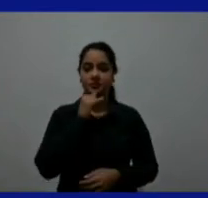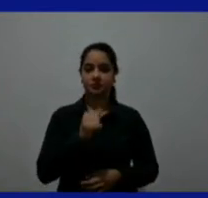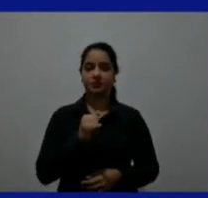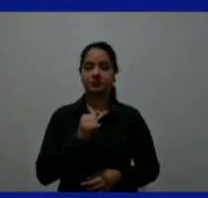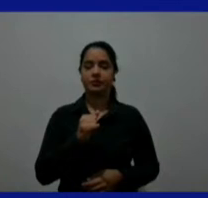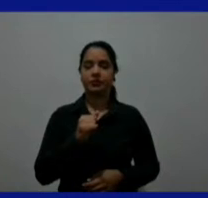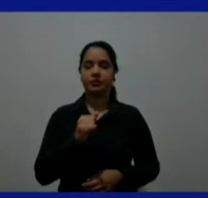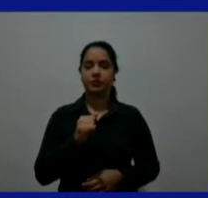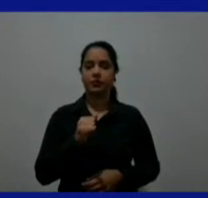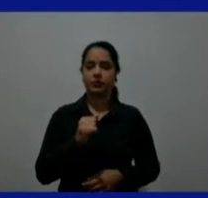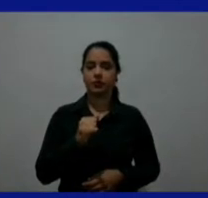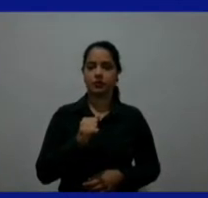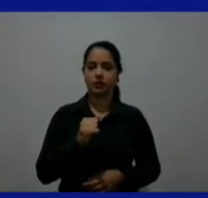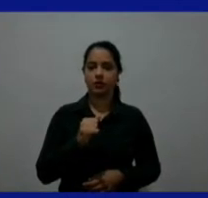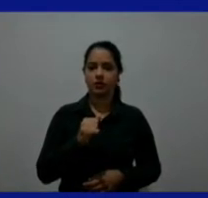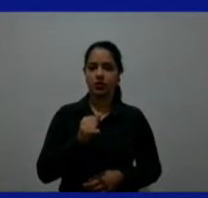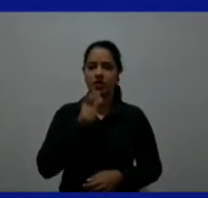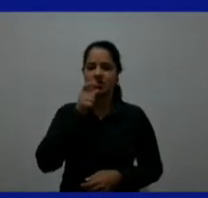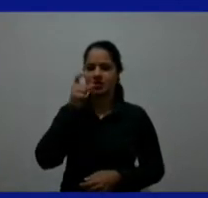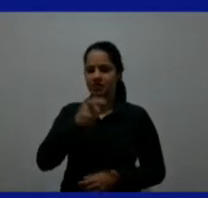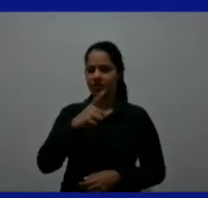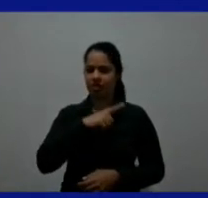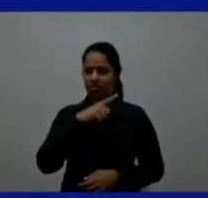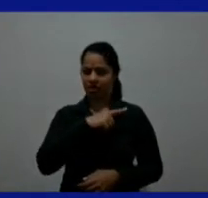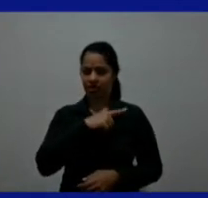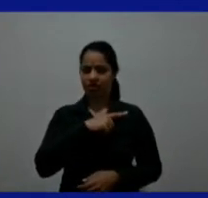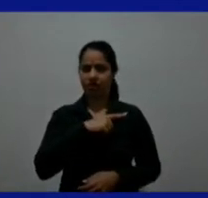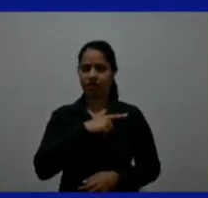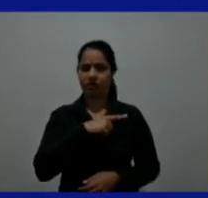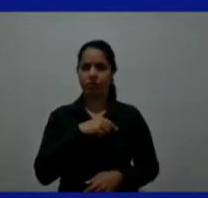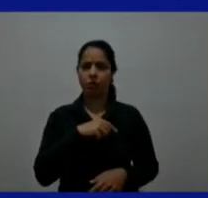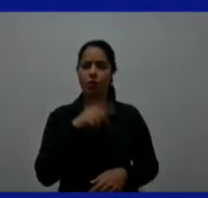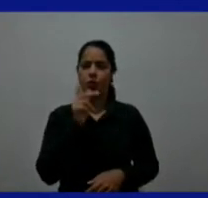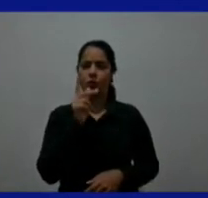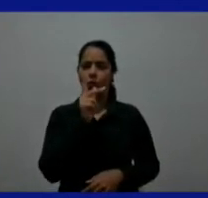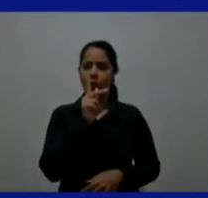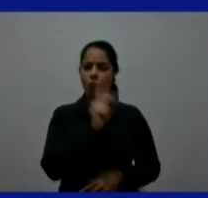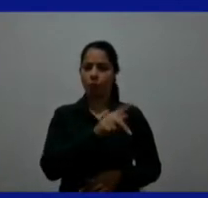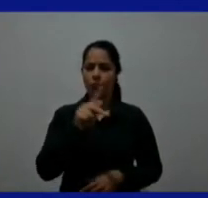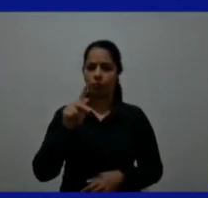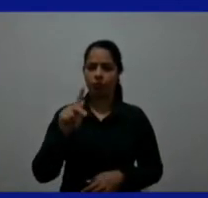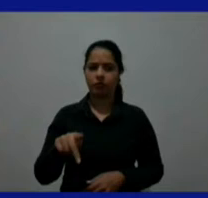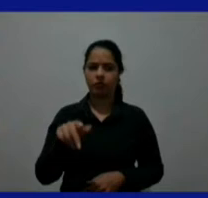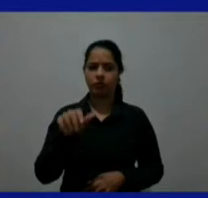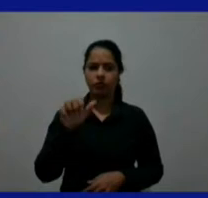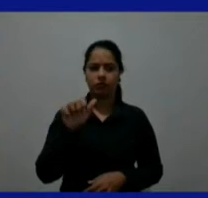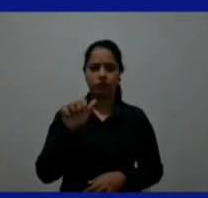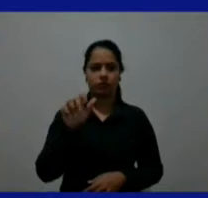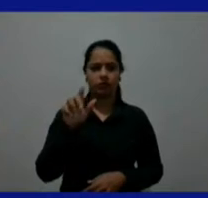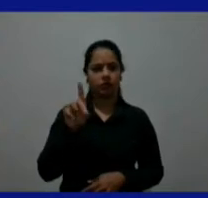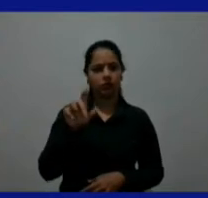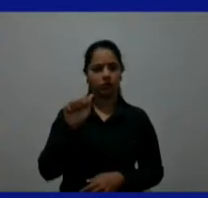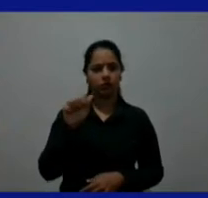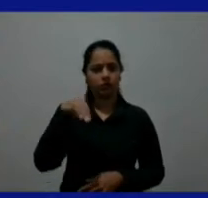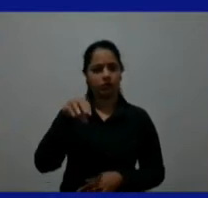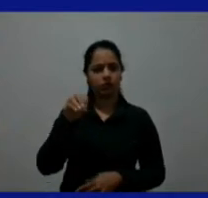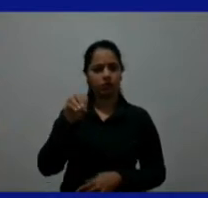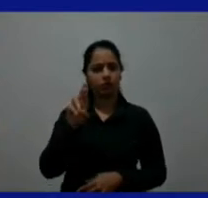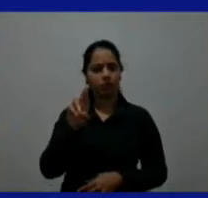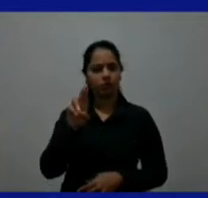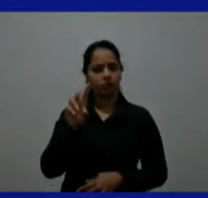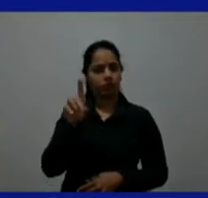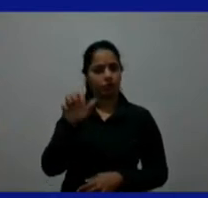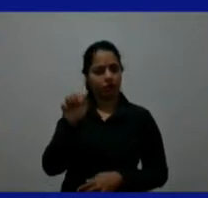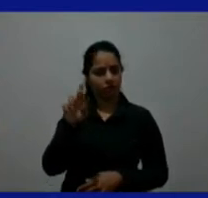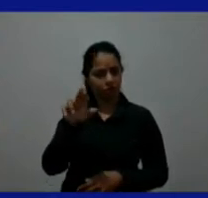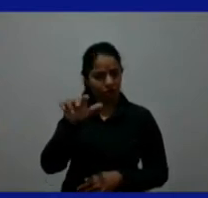mais repercussão, que foi do professor Damodaran, da New York University. E ele